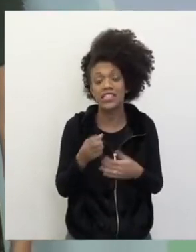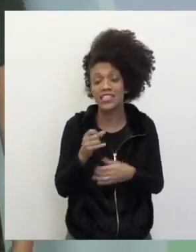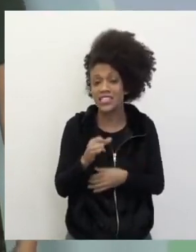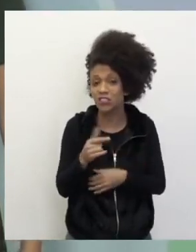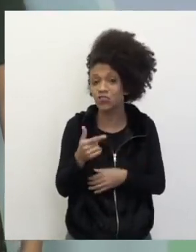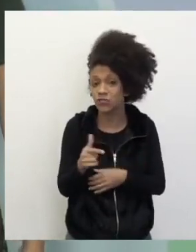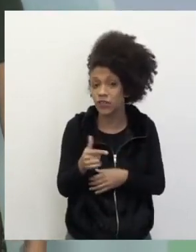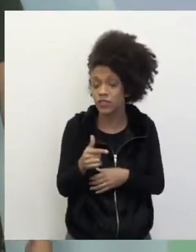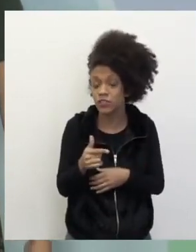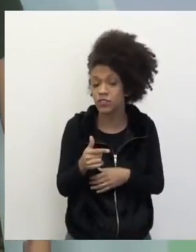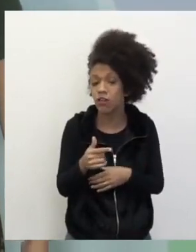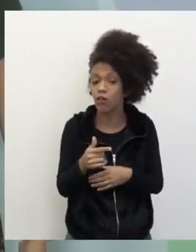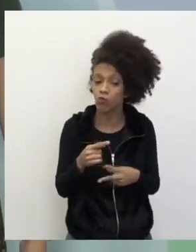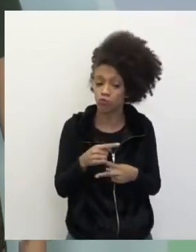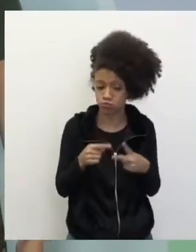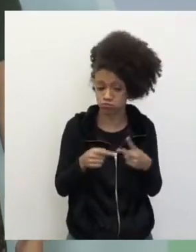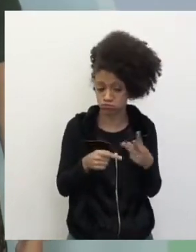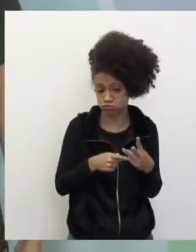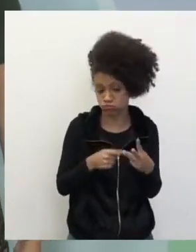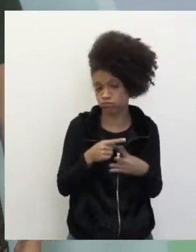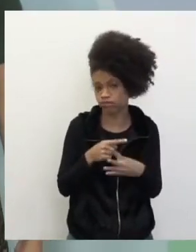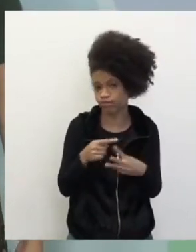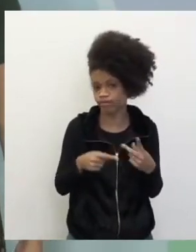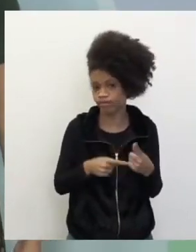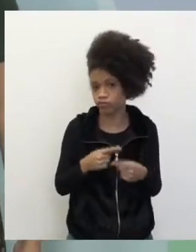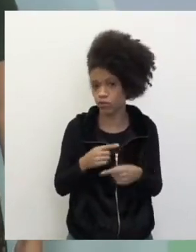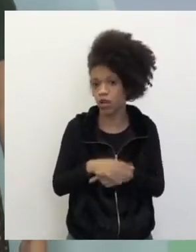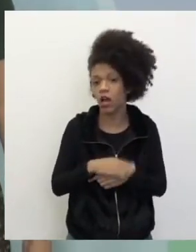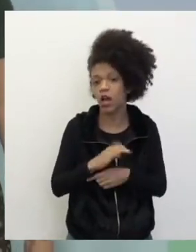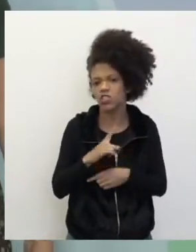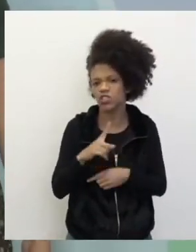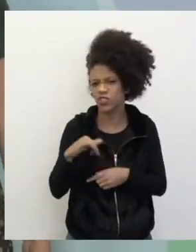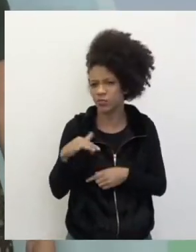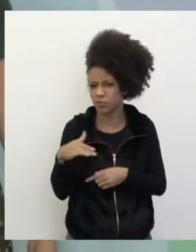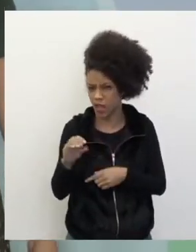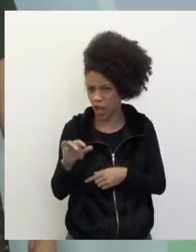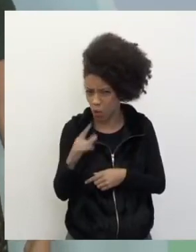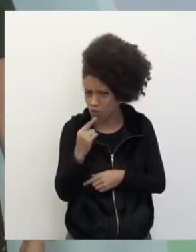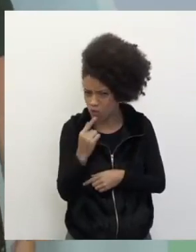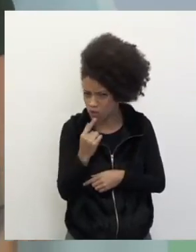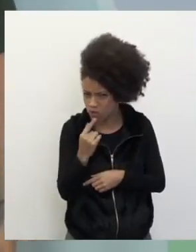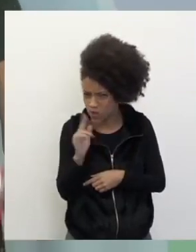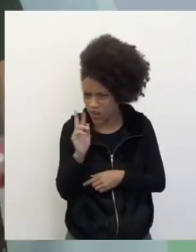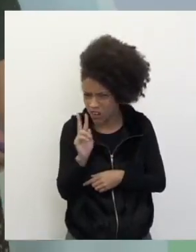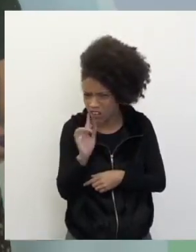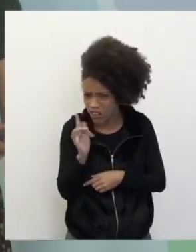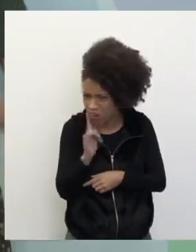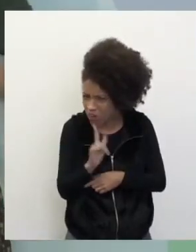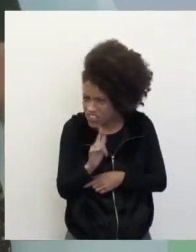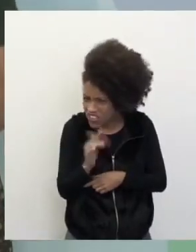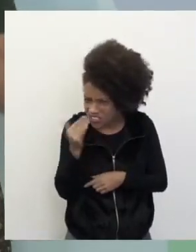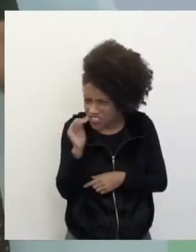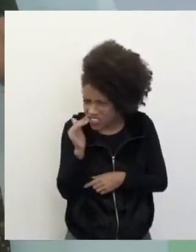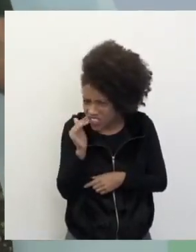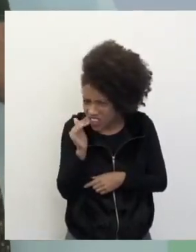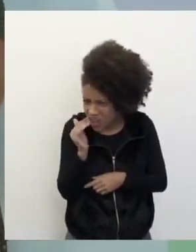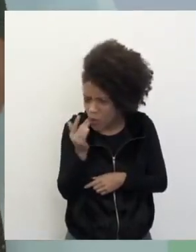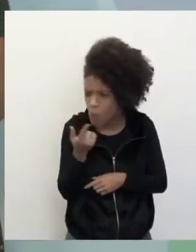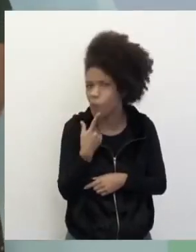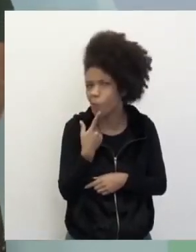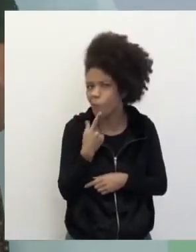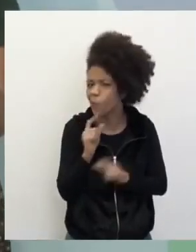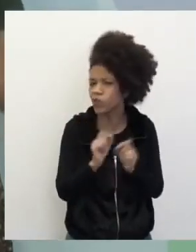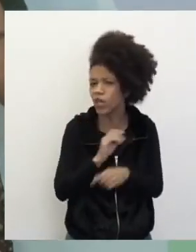elas seriam ali um adjunto adverbial. Você conseguiu lembrar? Conseguiu lembrar dos adjuntos adverbiais? Conseguiu lembrar do que